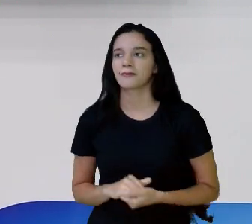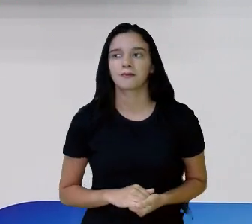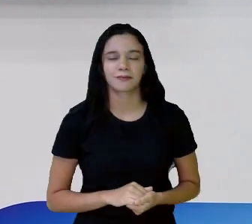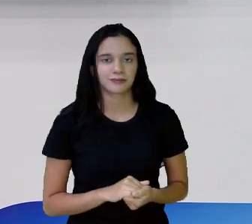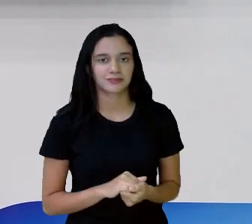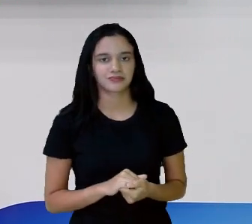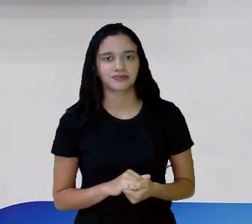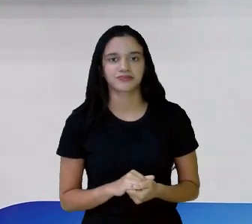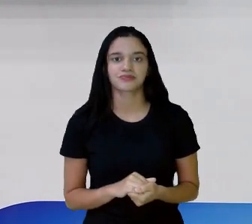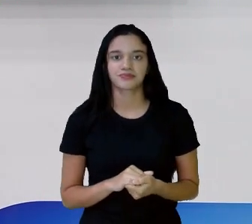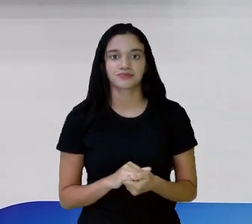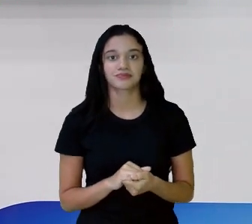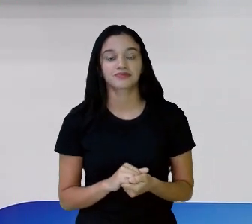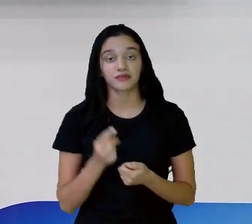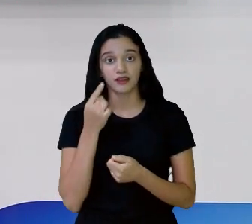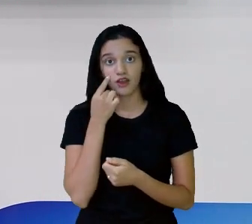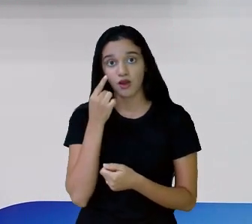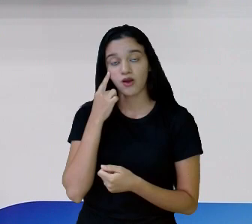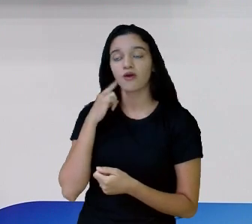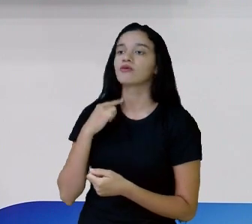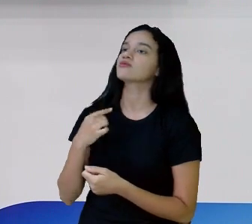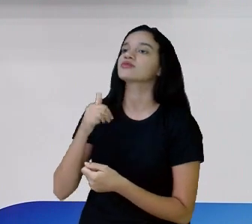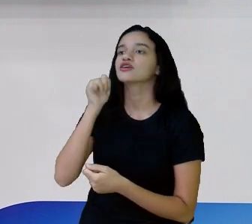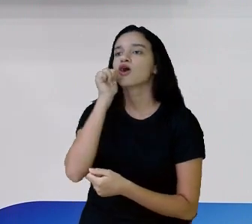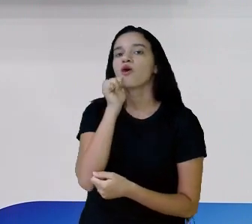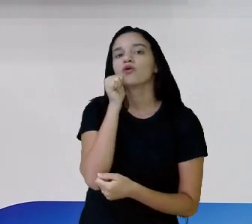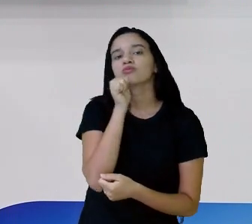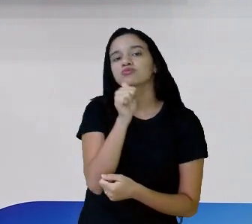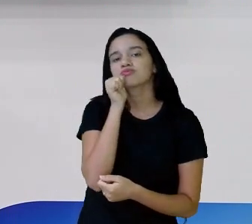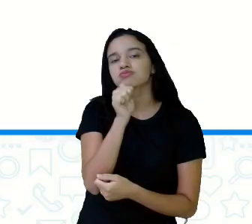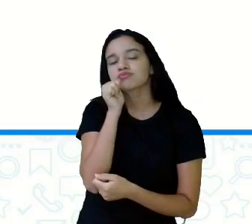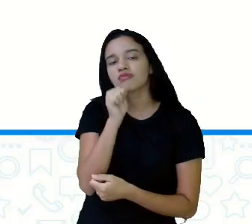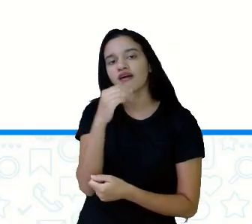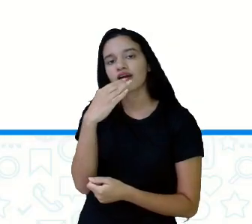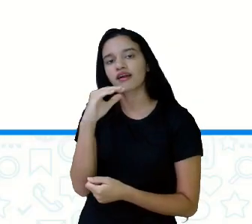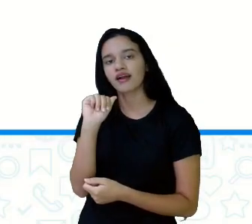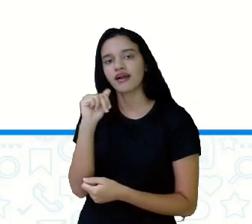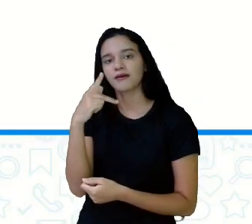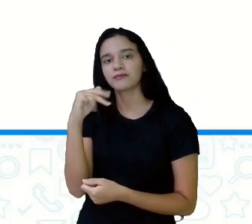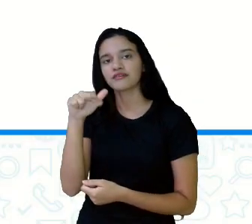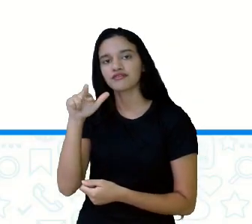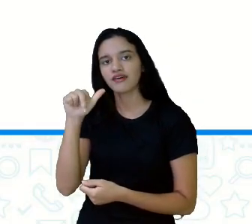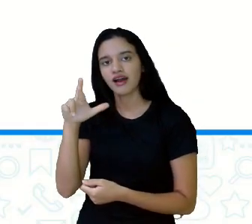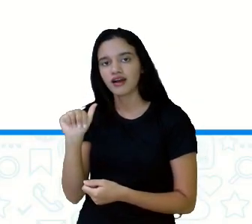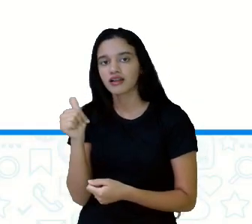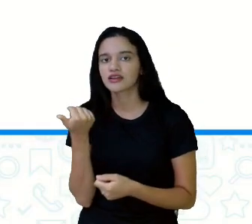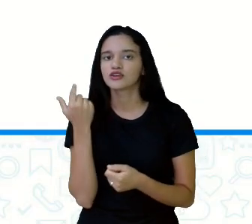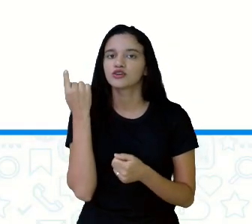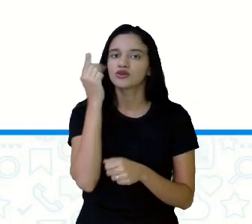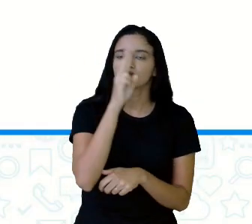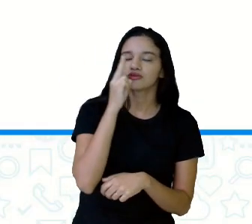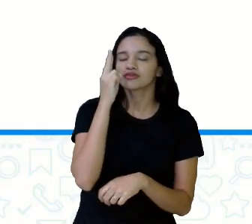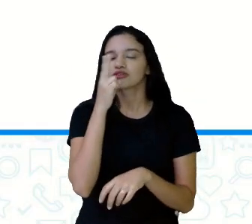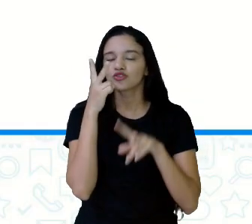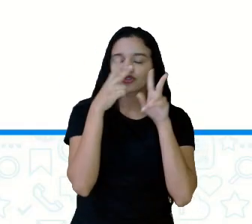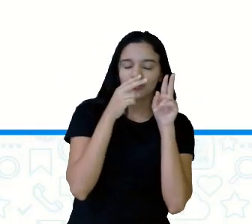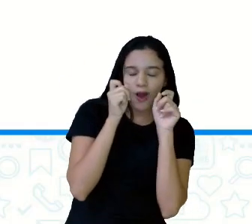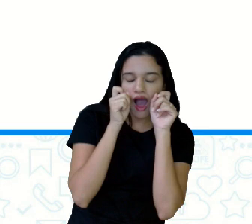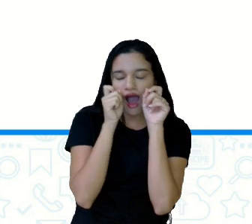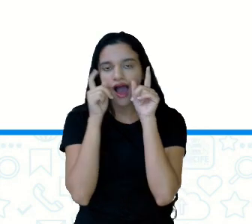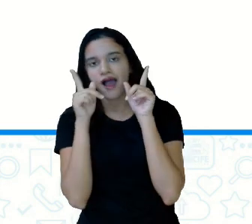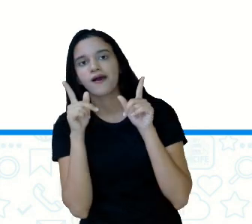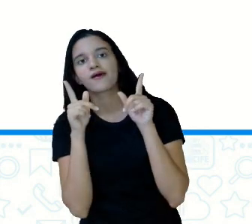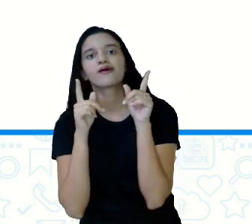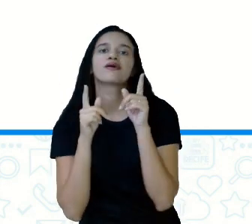trecho. Dona Capivara, ainda meio tonta de sono, acordou